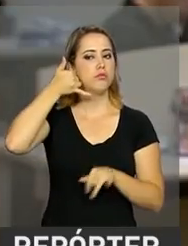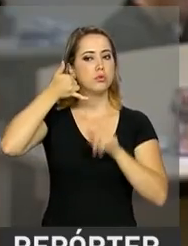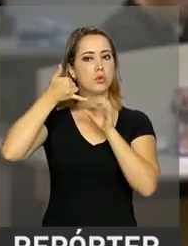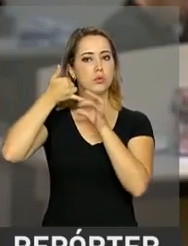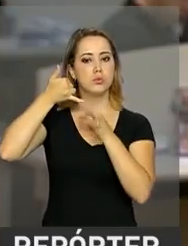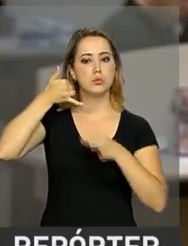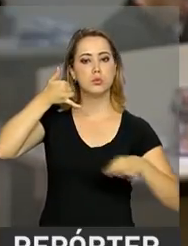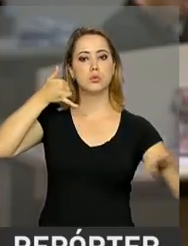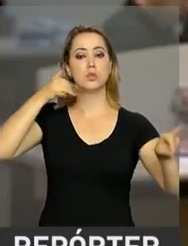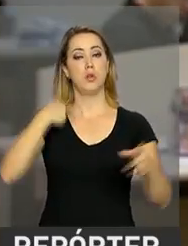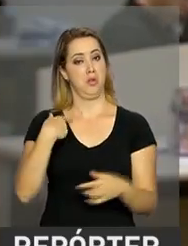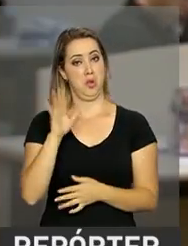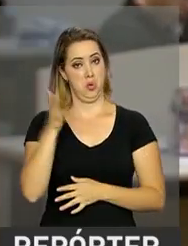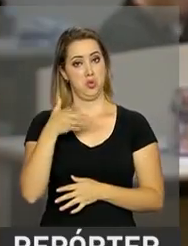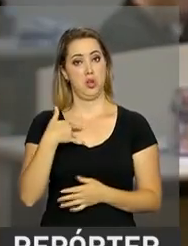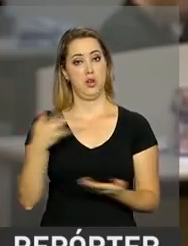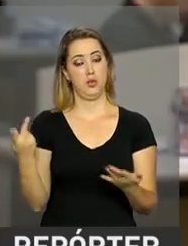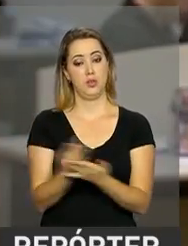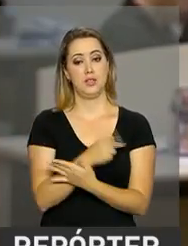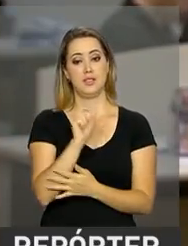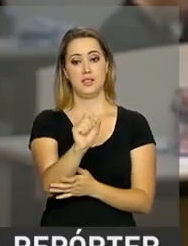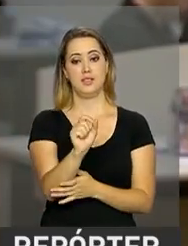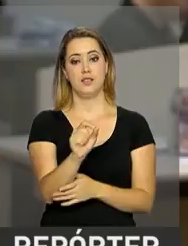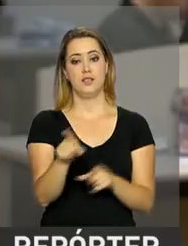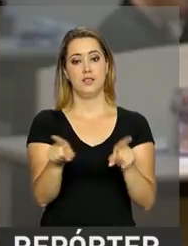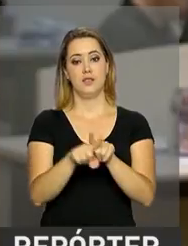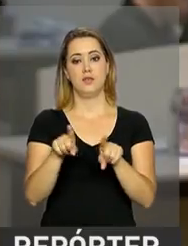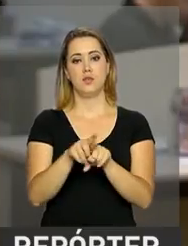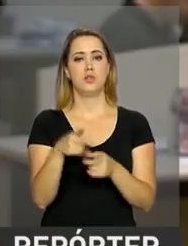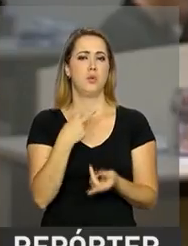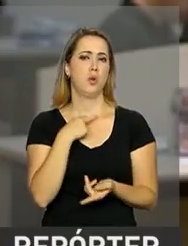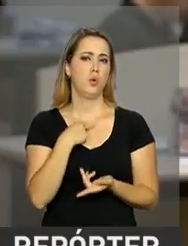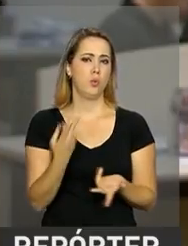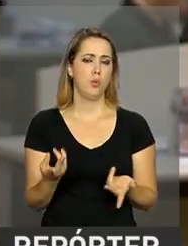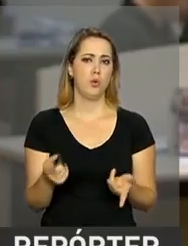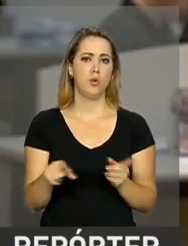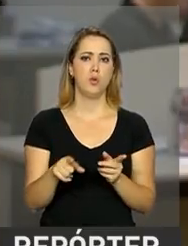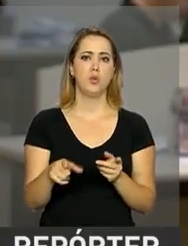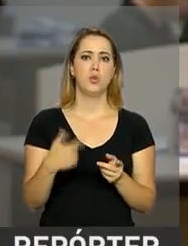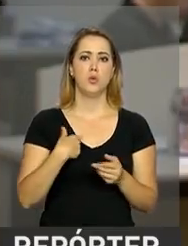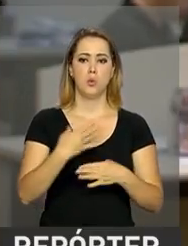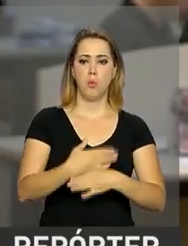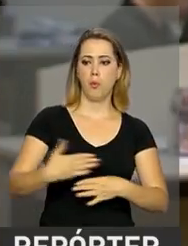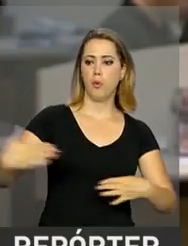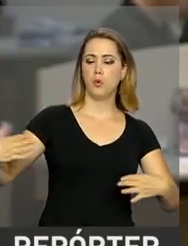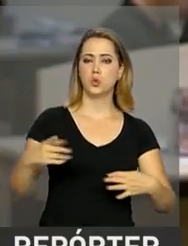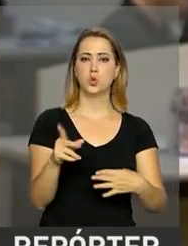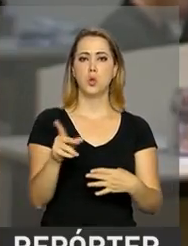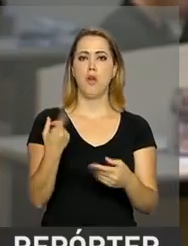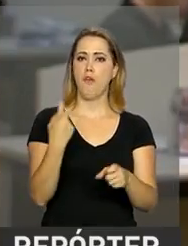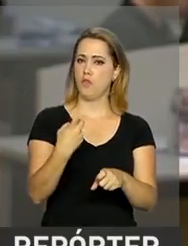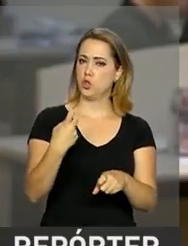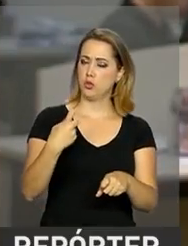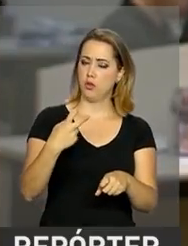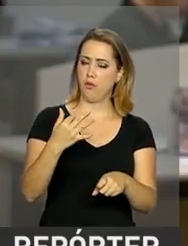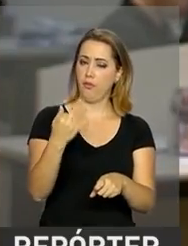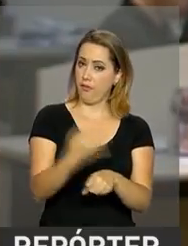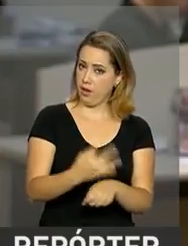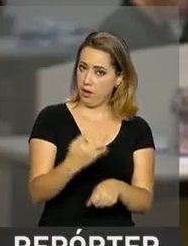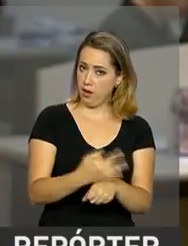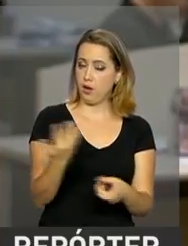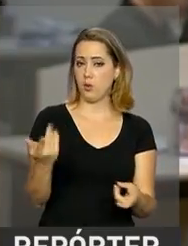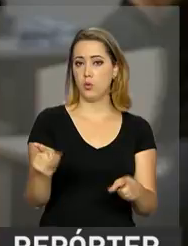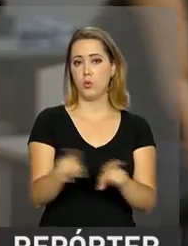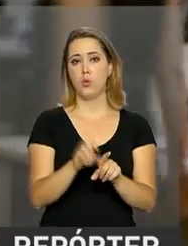numa dessas eu até já tomei um choque desse jeito e também não é recomendável manusear grandes objetos metálicos além de ficar em locais como